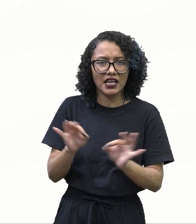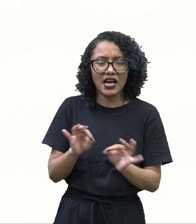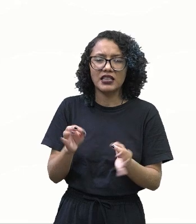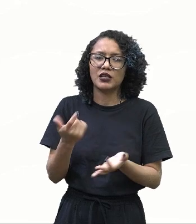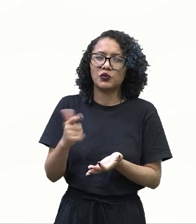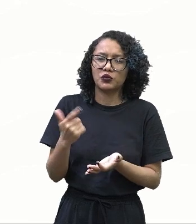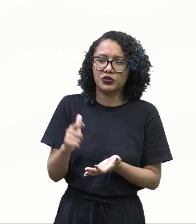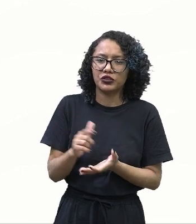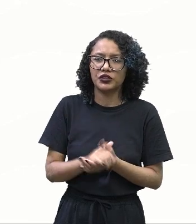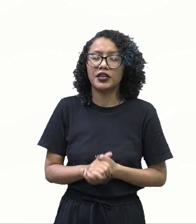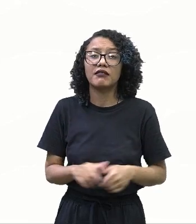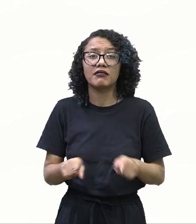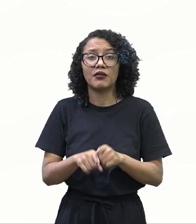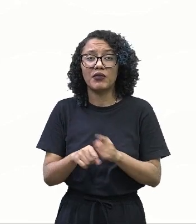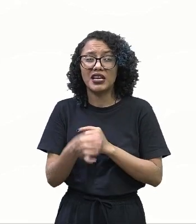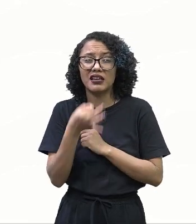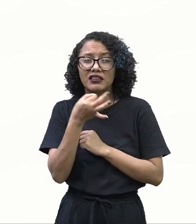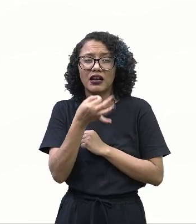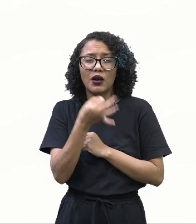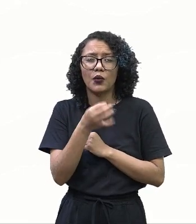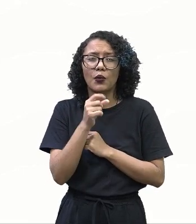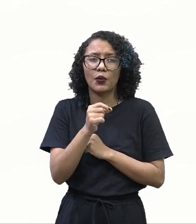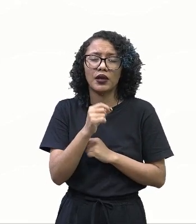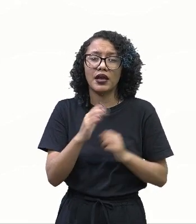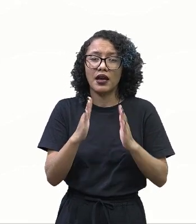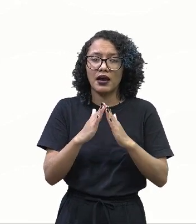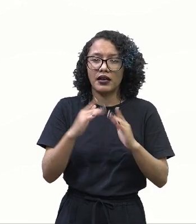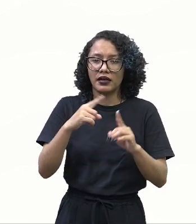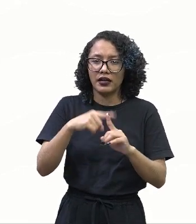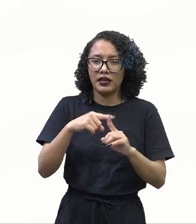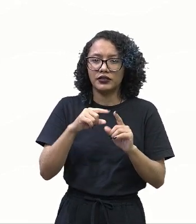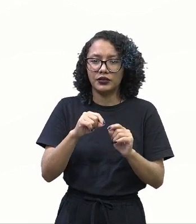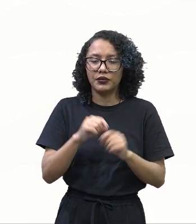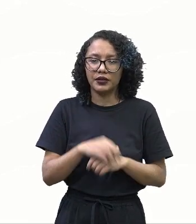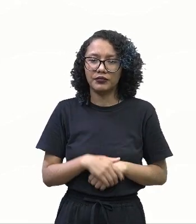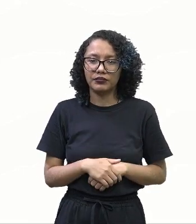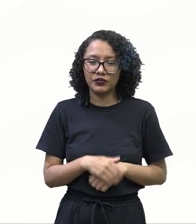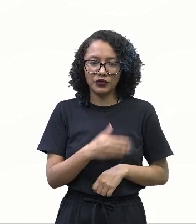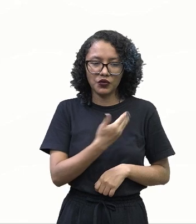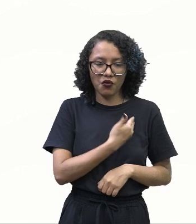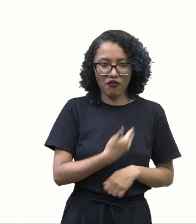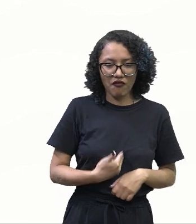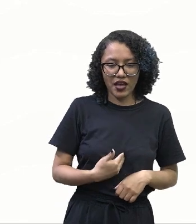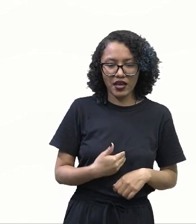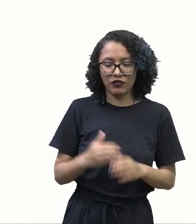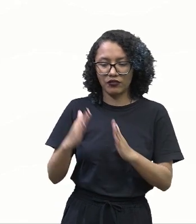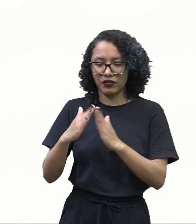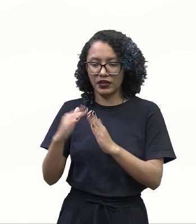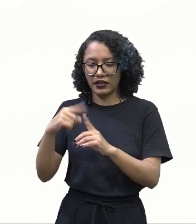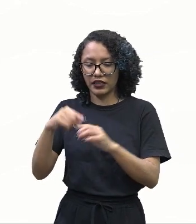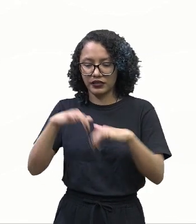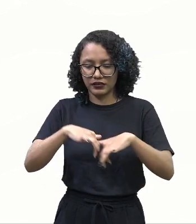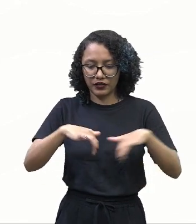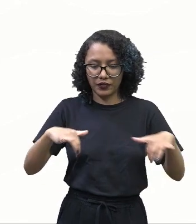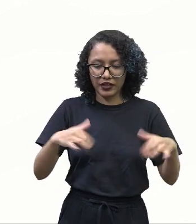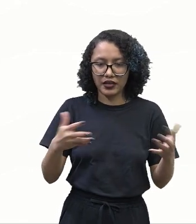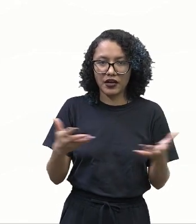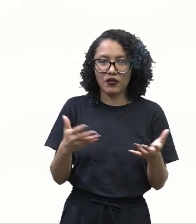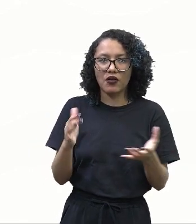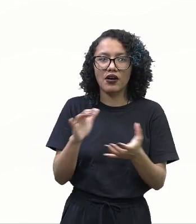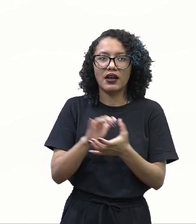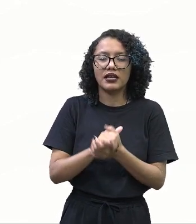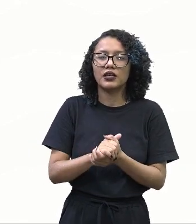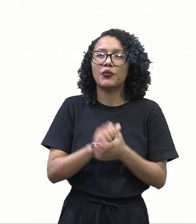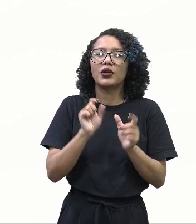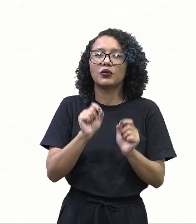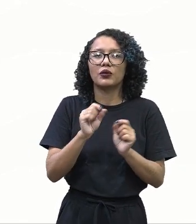região, eles criticavam o fato da igreja ter sido separada do Estado e os casamentos eles eram civis